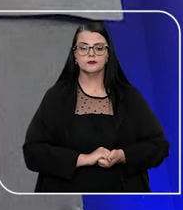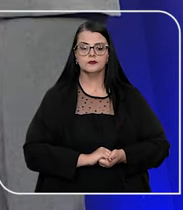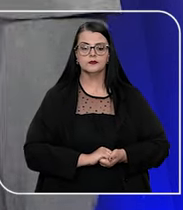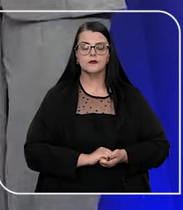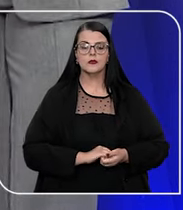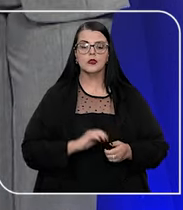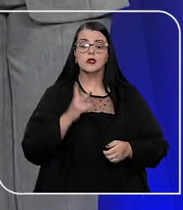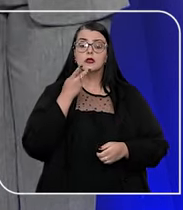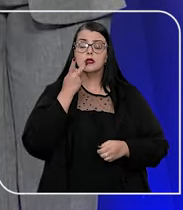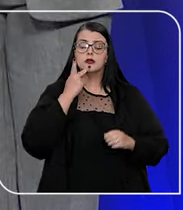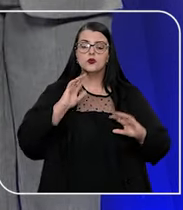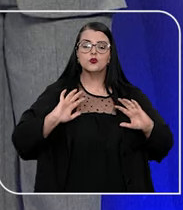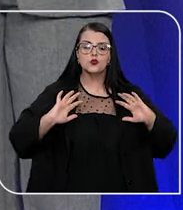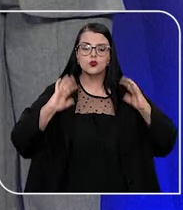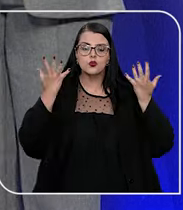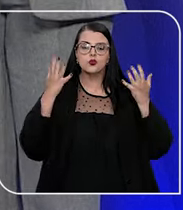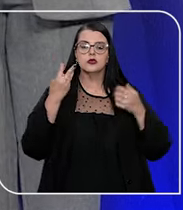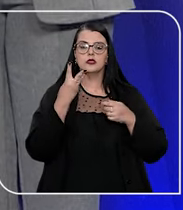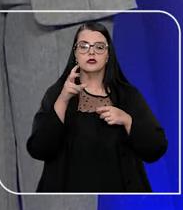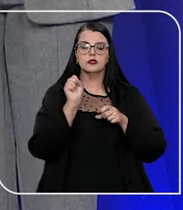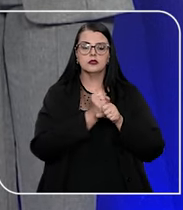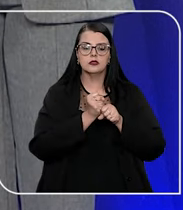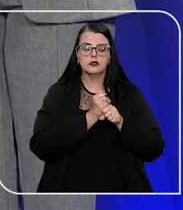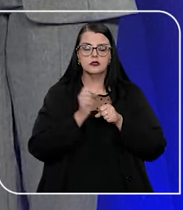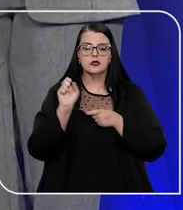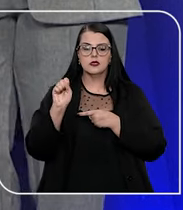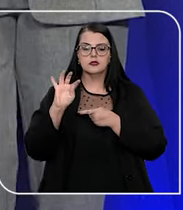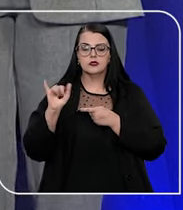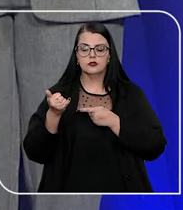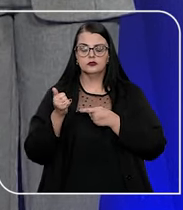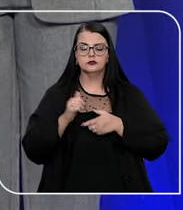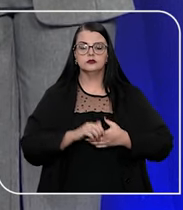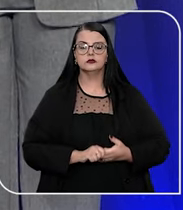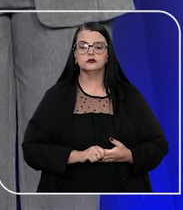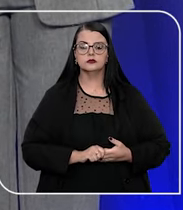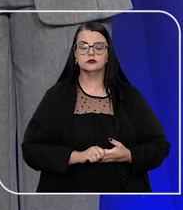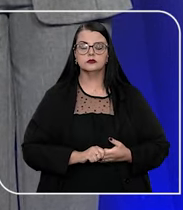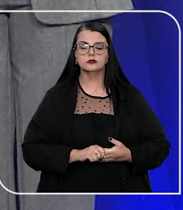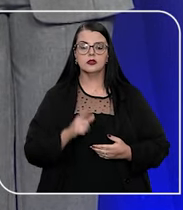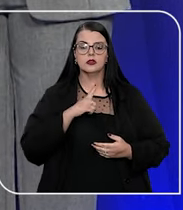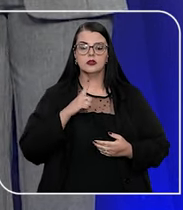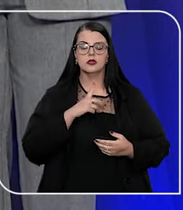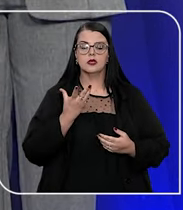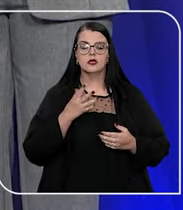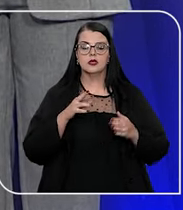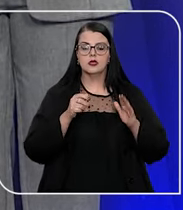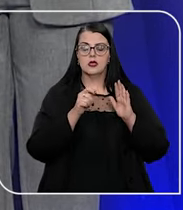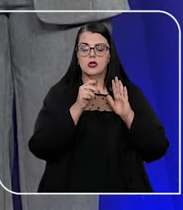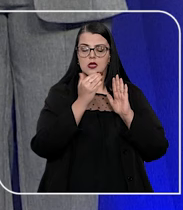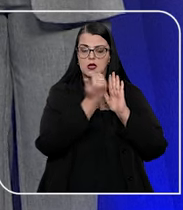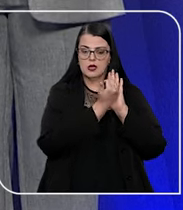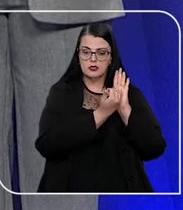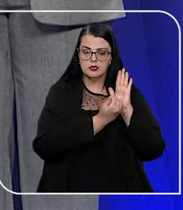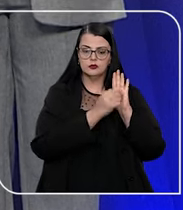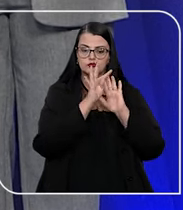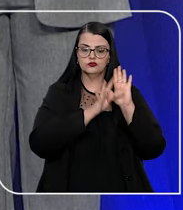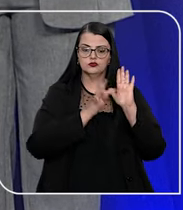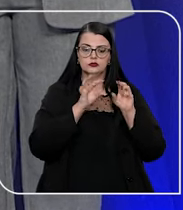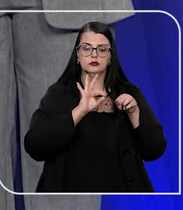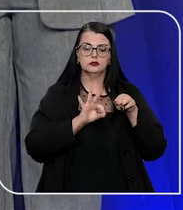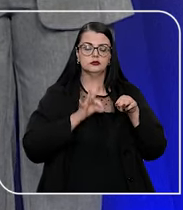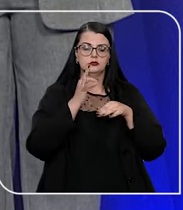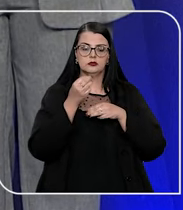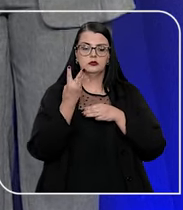comunicação obra comemorativa dos 35 anos do Superior Tribunal de Justiça reúne artigos de 42